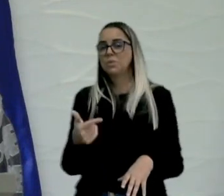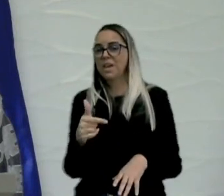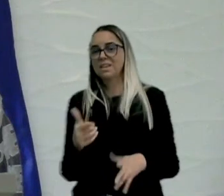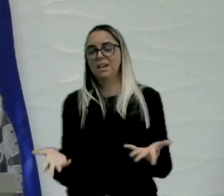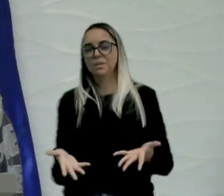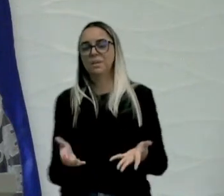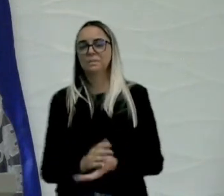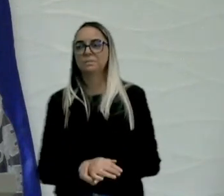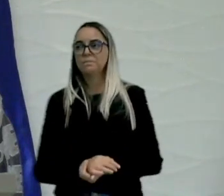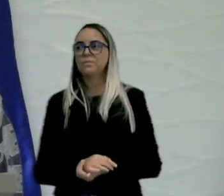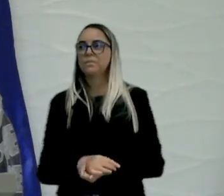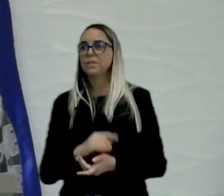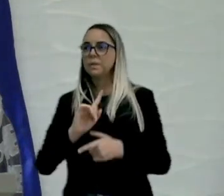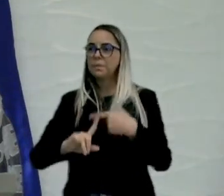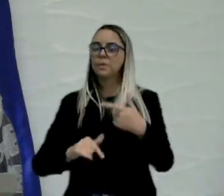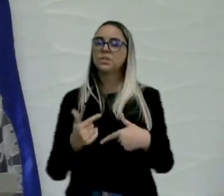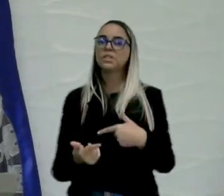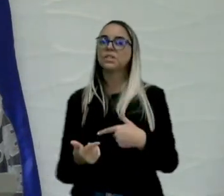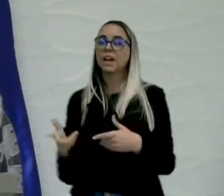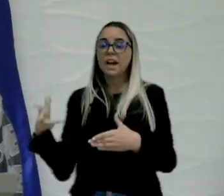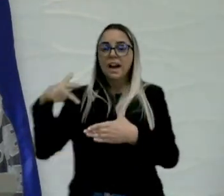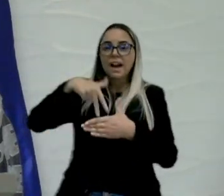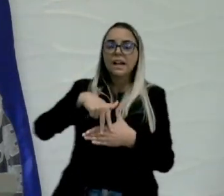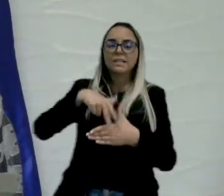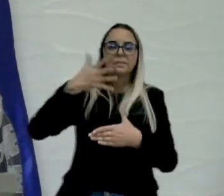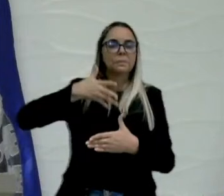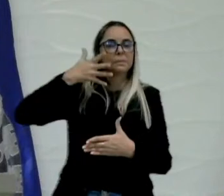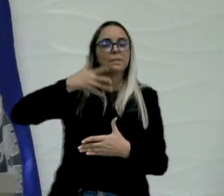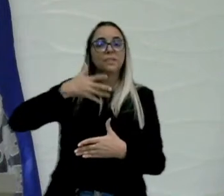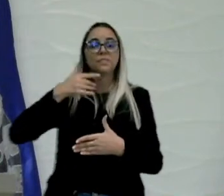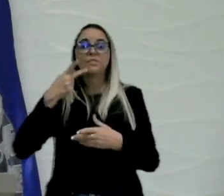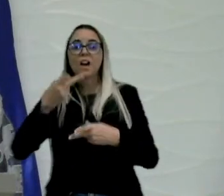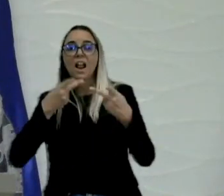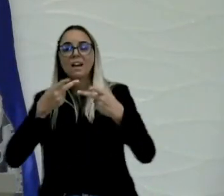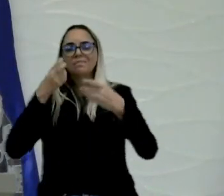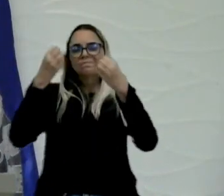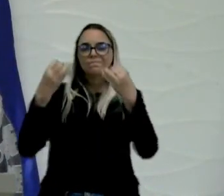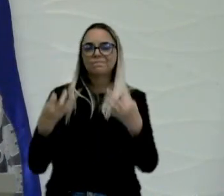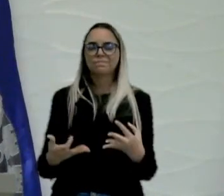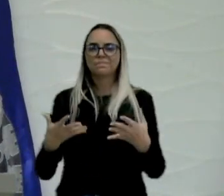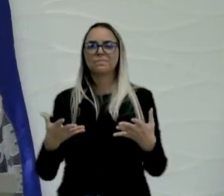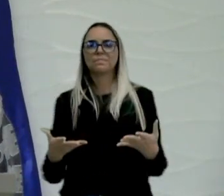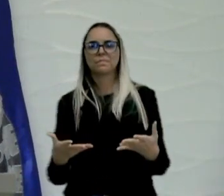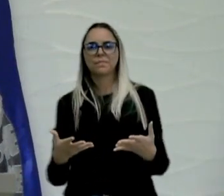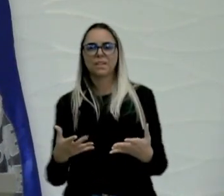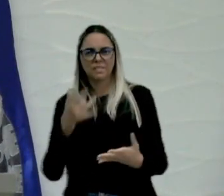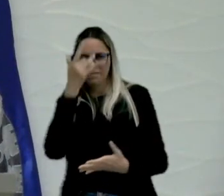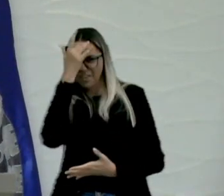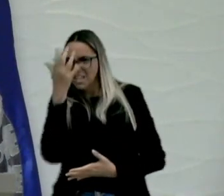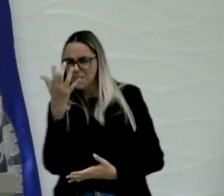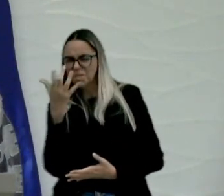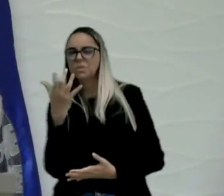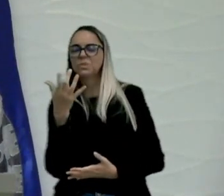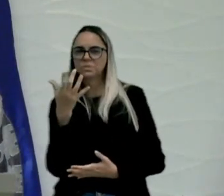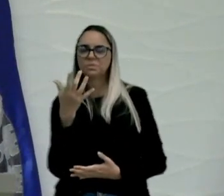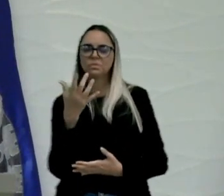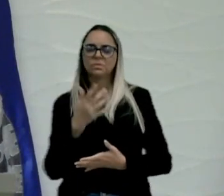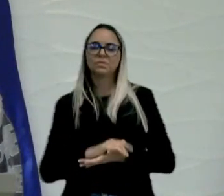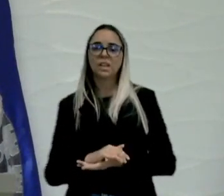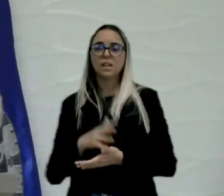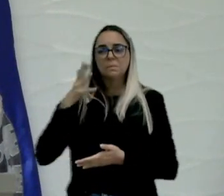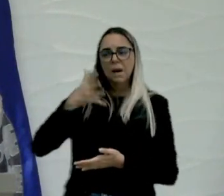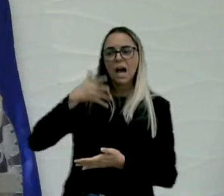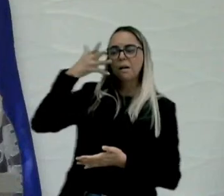chegar aqui nessa Tribuna e falar mal é fácil demais você vê os discursos do